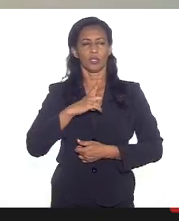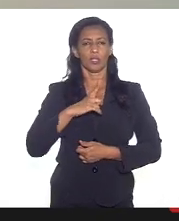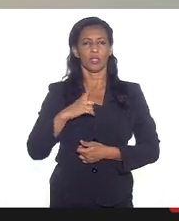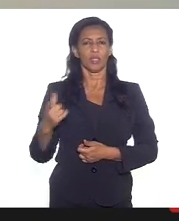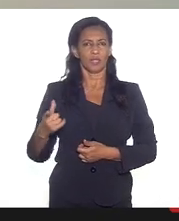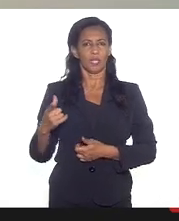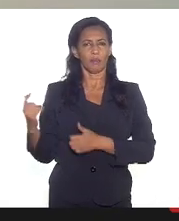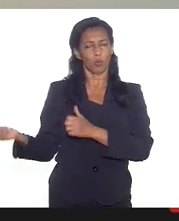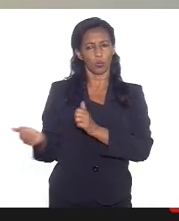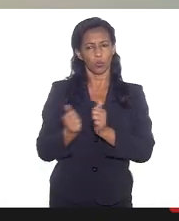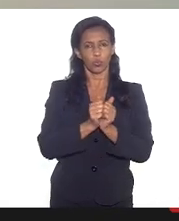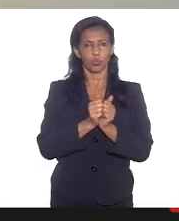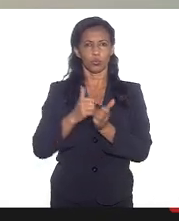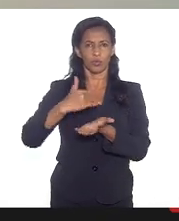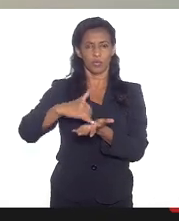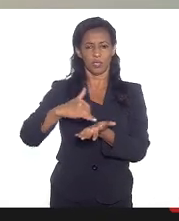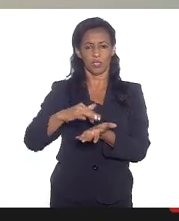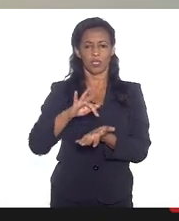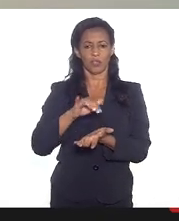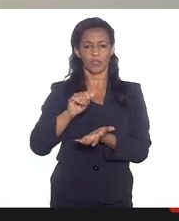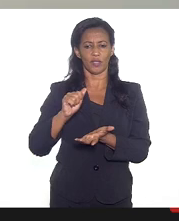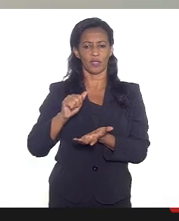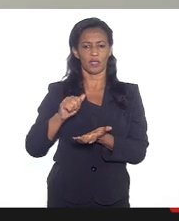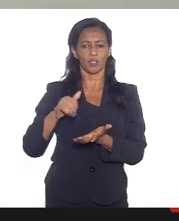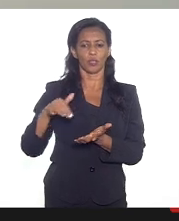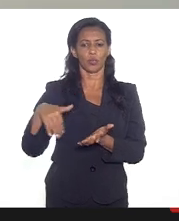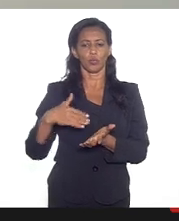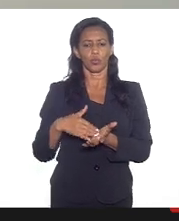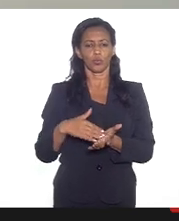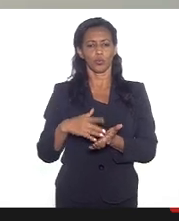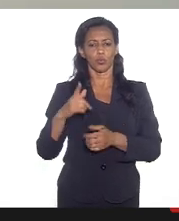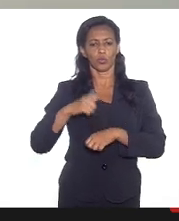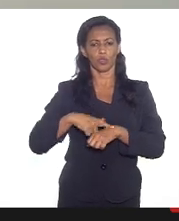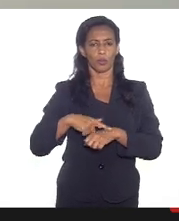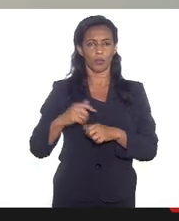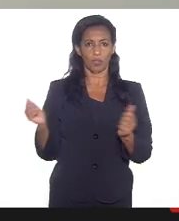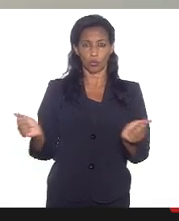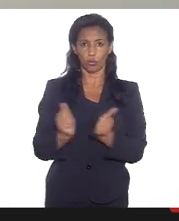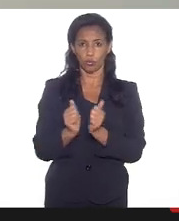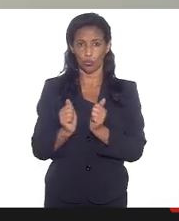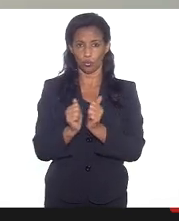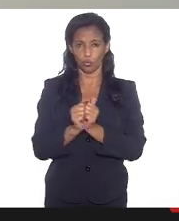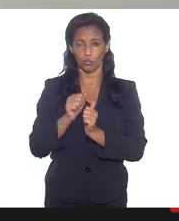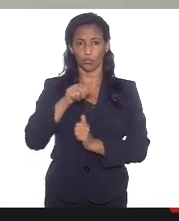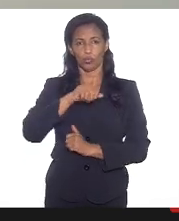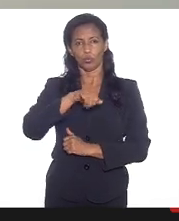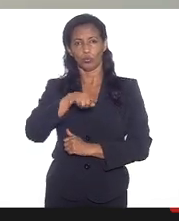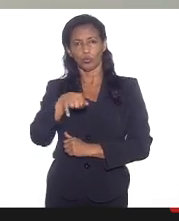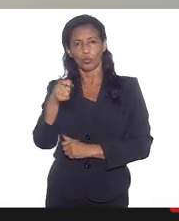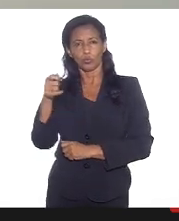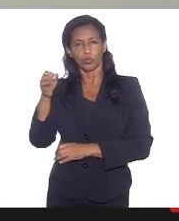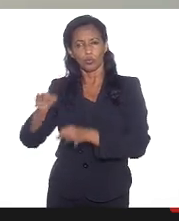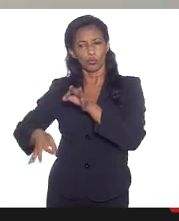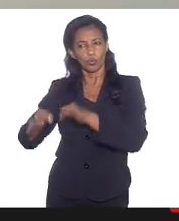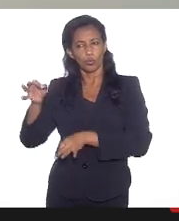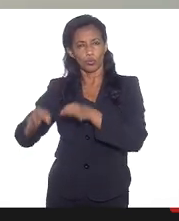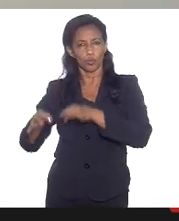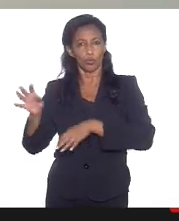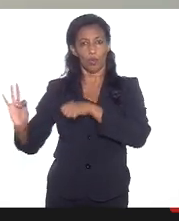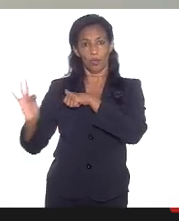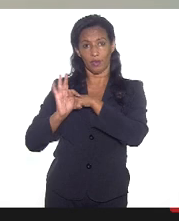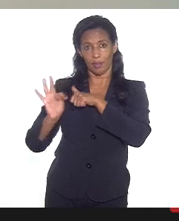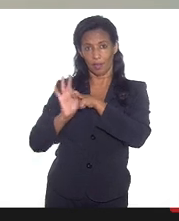baita companheira da Secretaria de Fazenda nos últimos tempos. Assim, nós temos tentado juntos, né, no judiciário, através de apoio técnico e